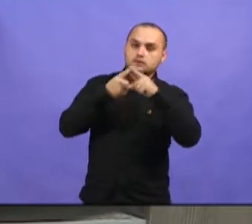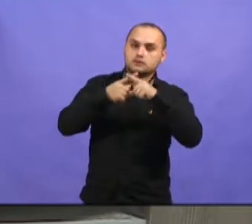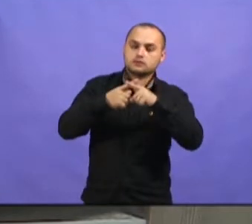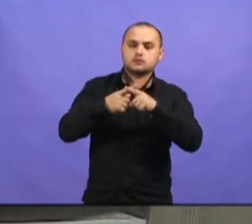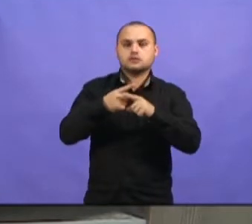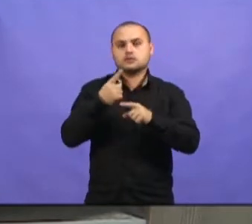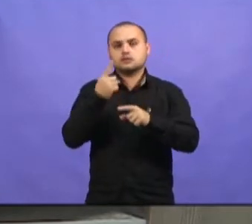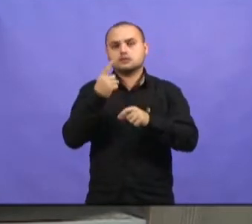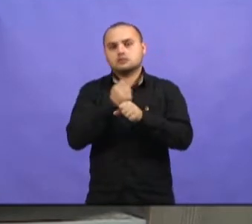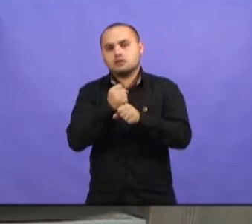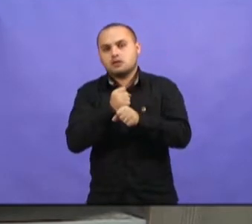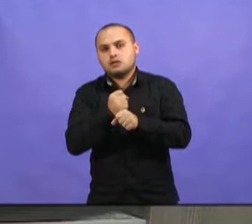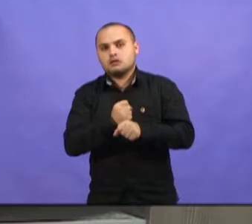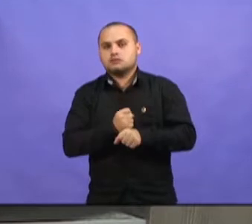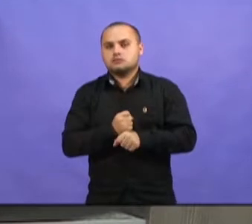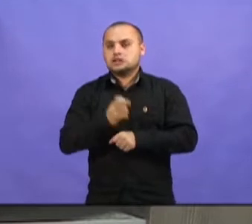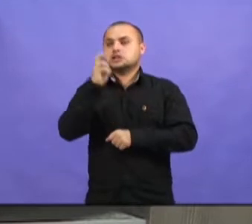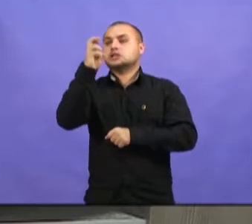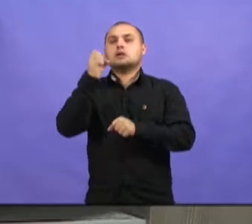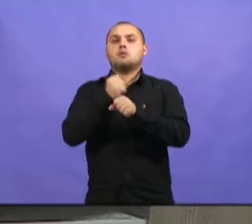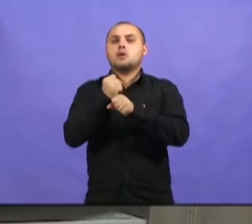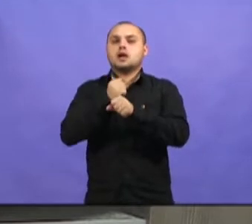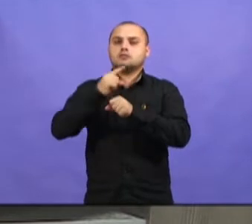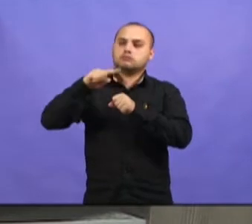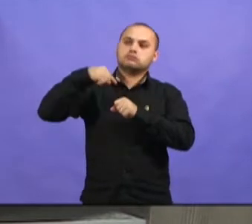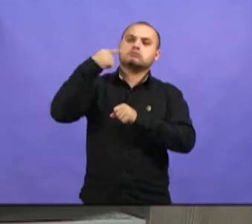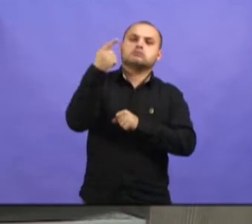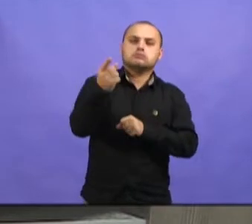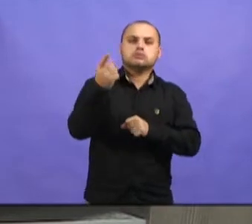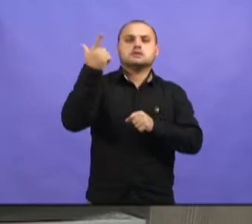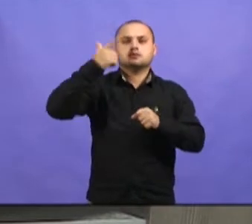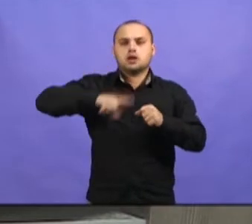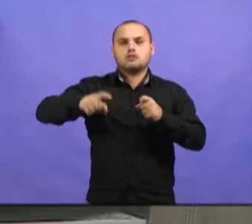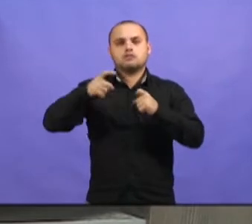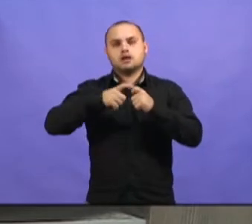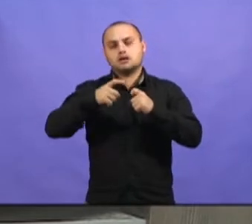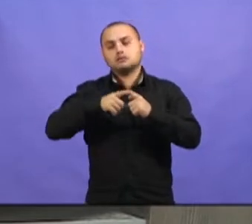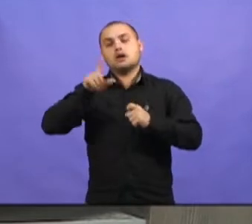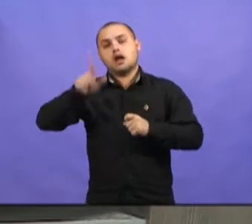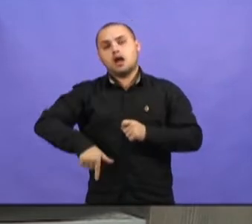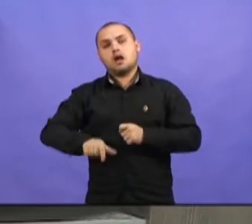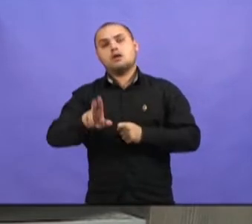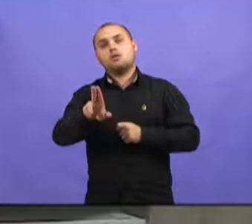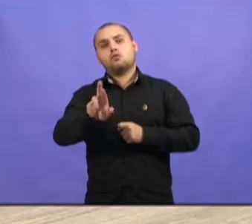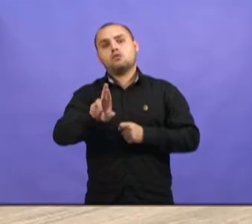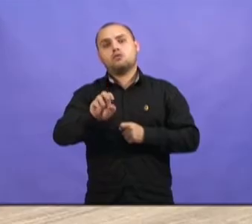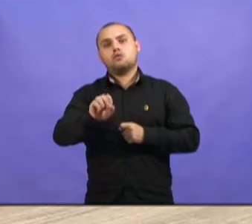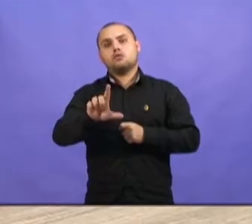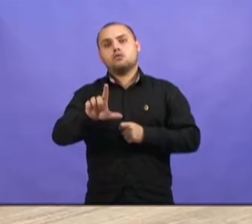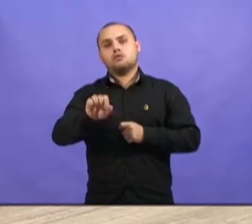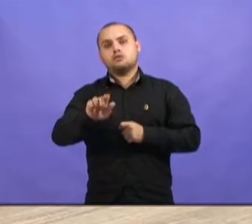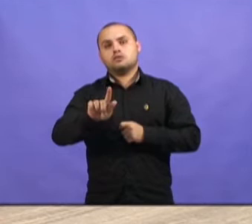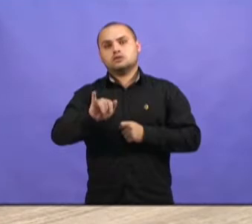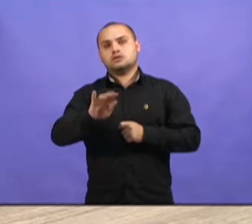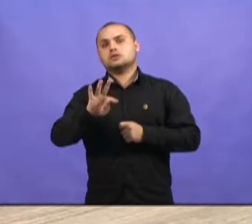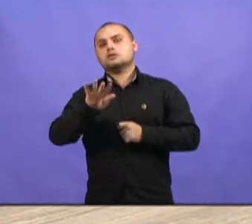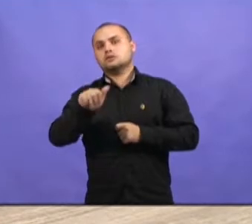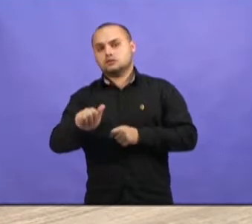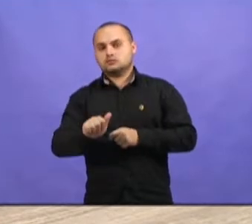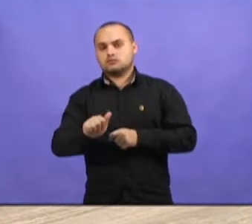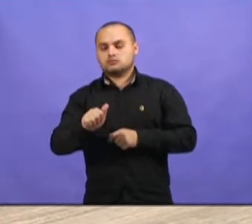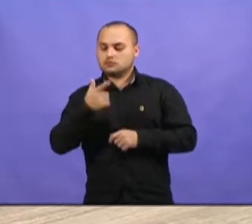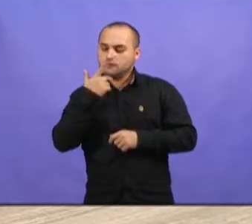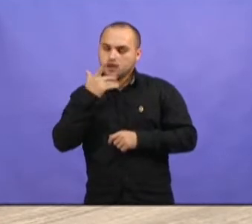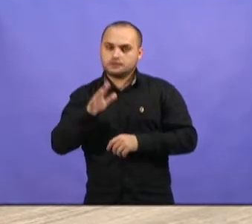vai retornar ao médico apenas 5 anos depois. Isso vai ser definido com o urologista. Doutor, recebi o diagnóstico